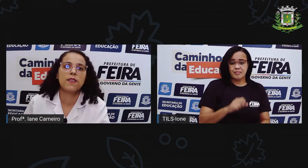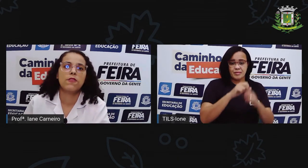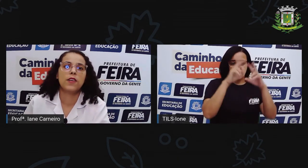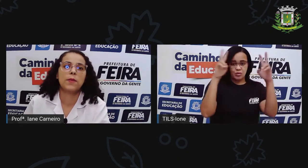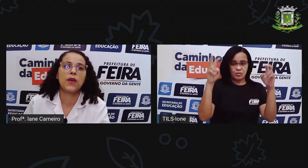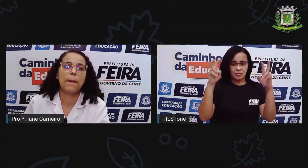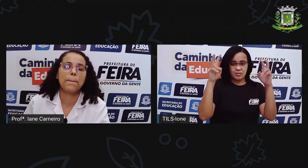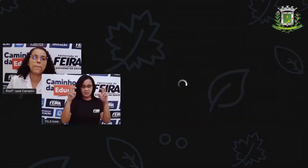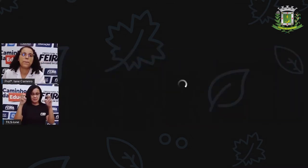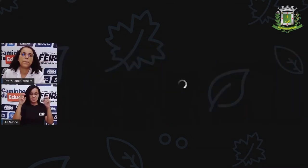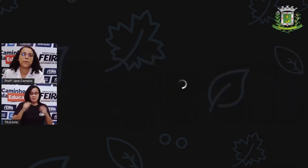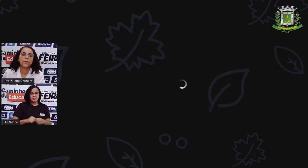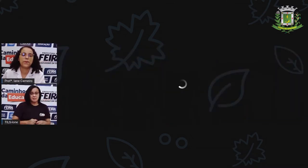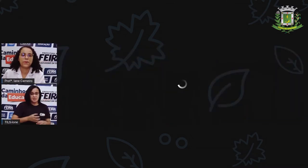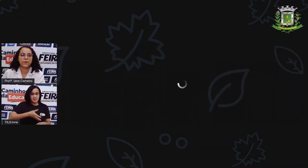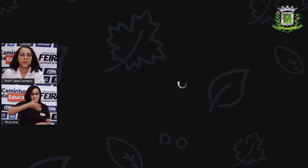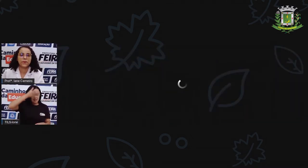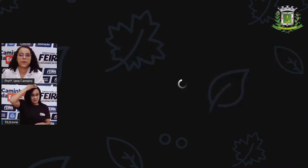Vamos lá.